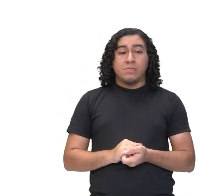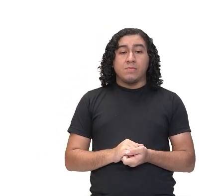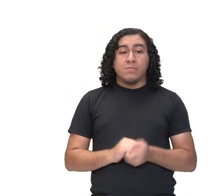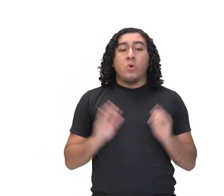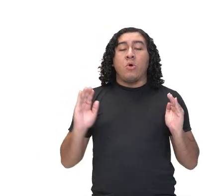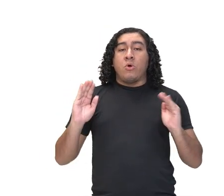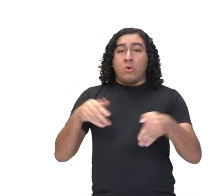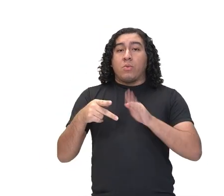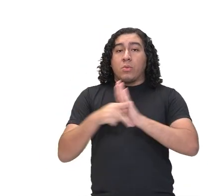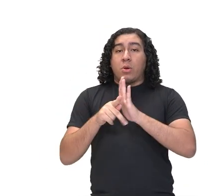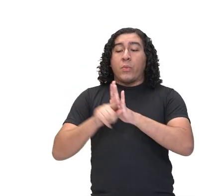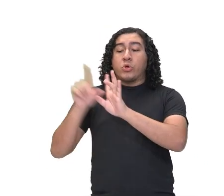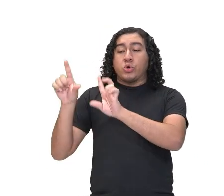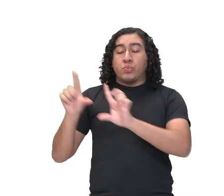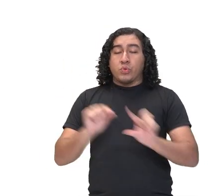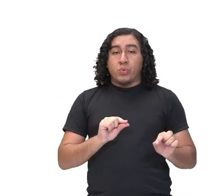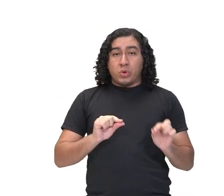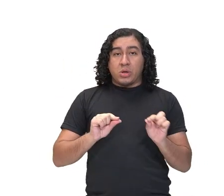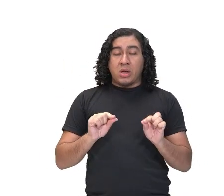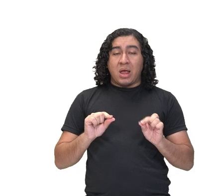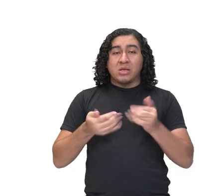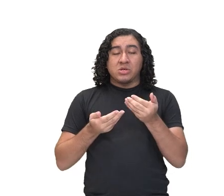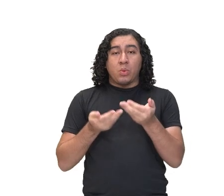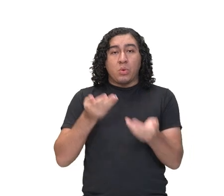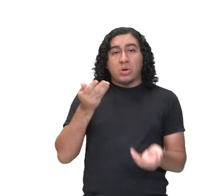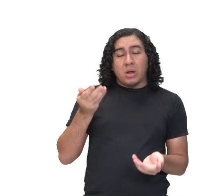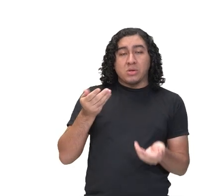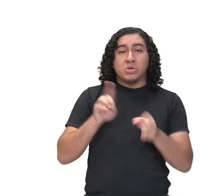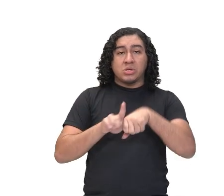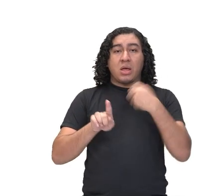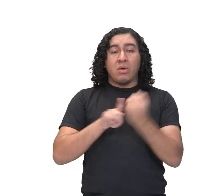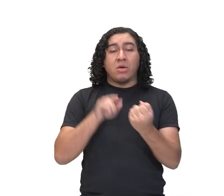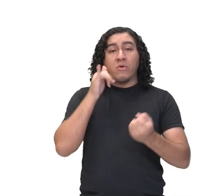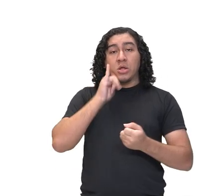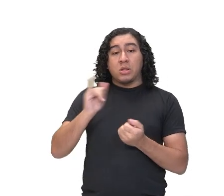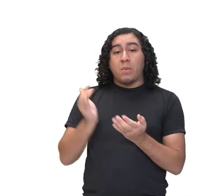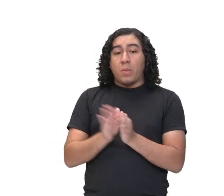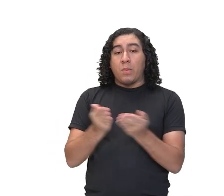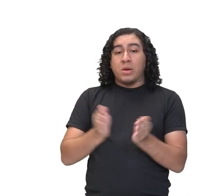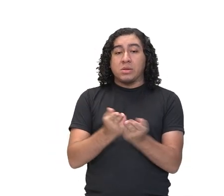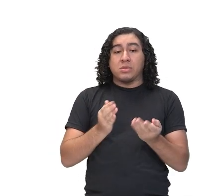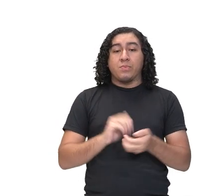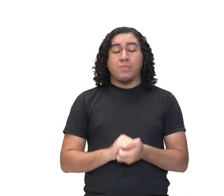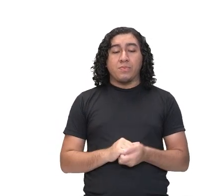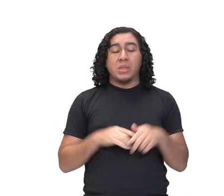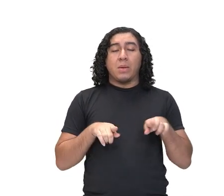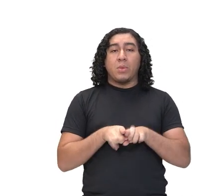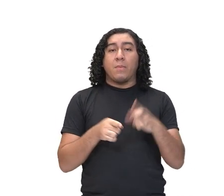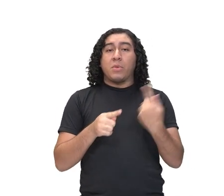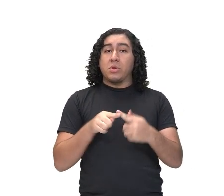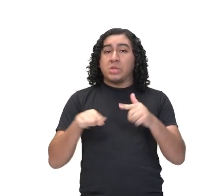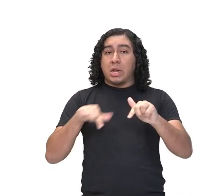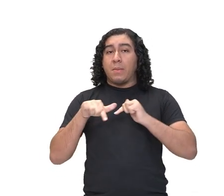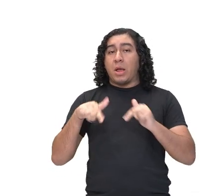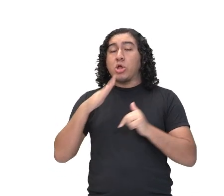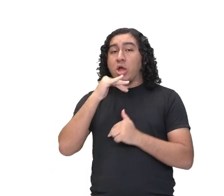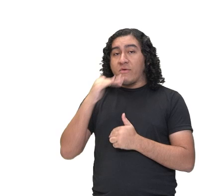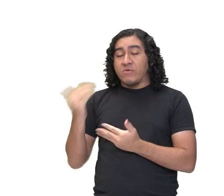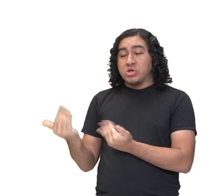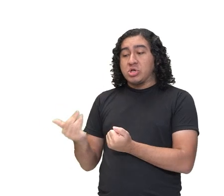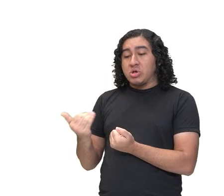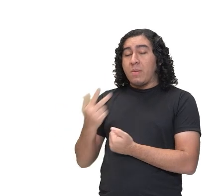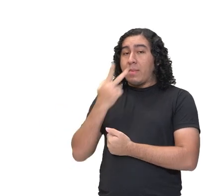na redução das desigualdades sociais e combate à pobreza, visto que o trabalho infantil segue como